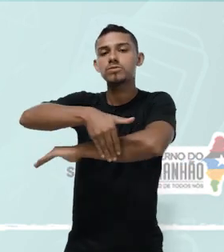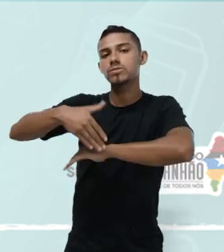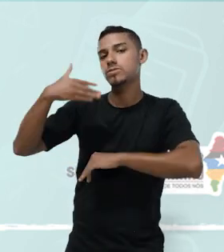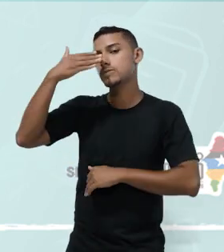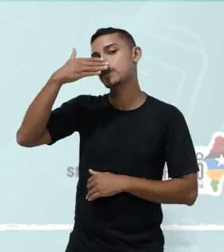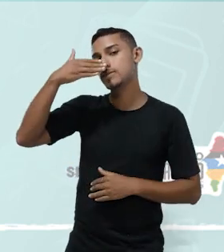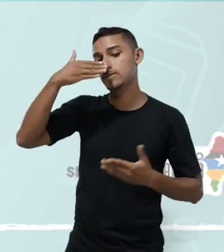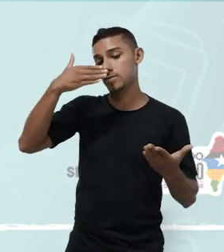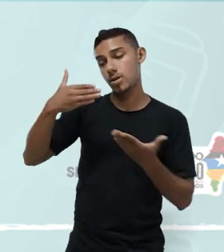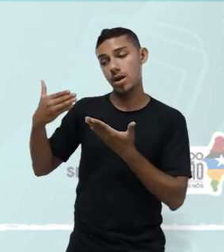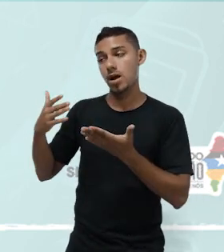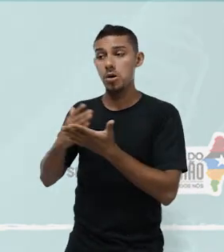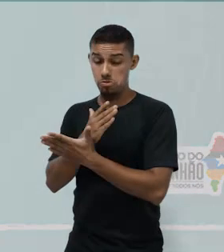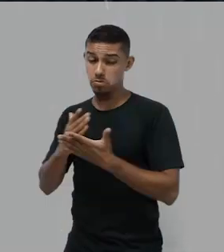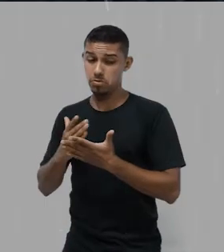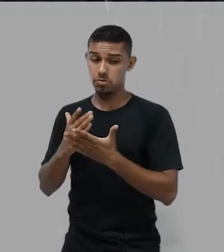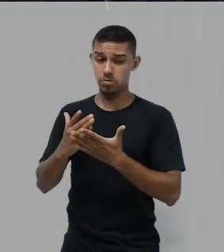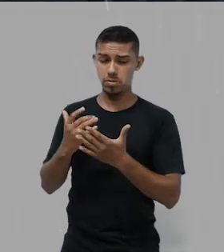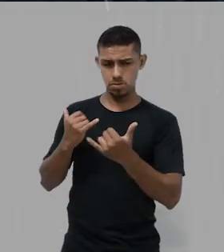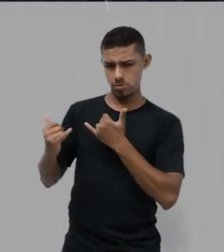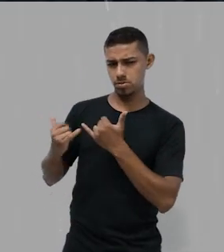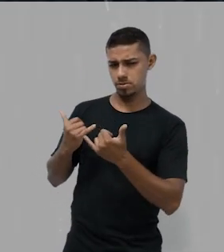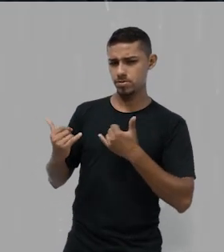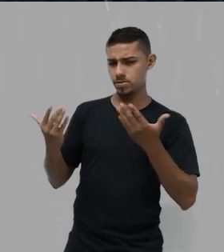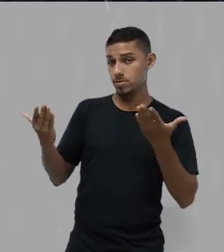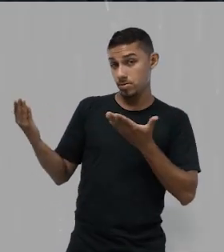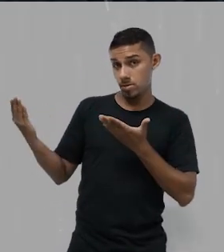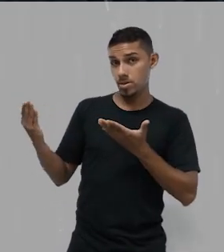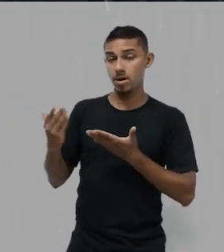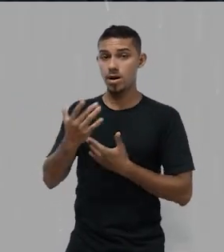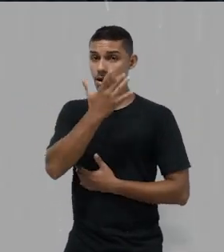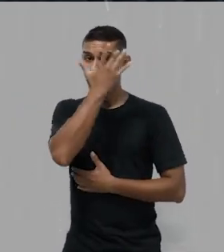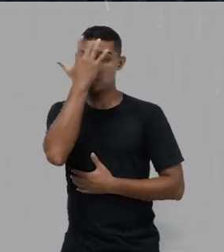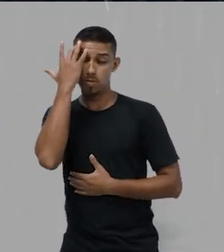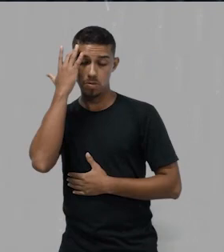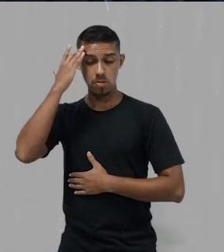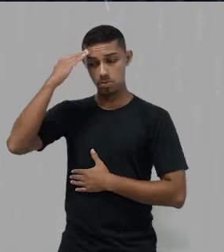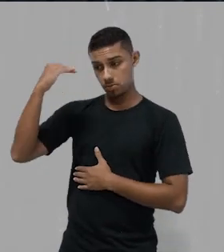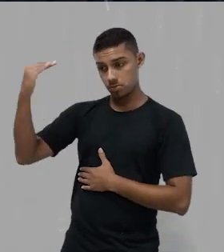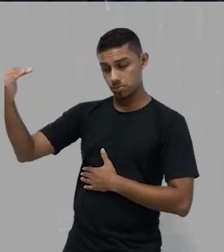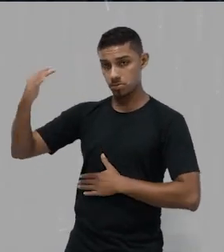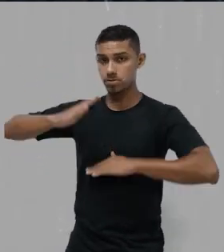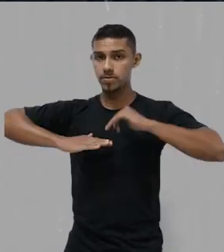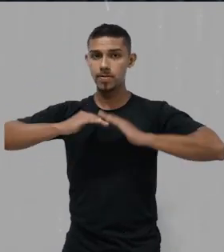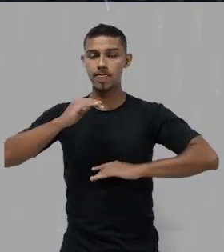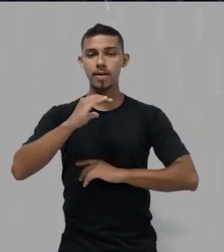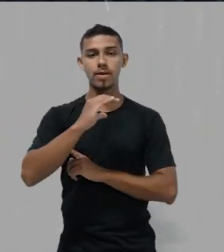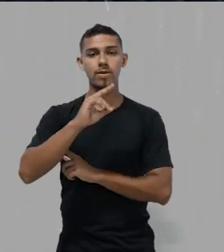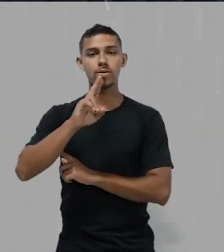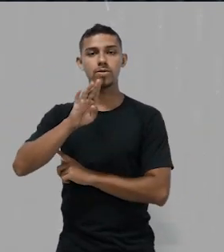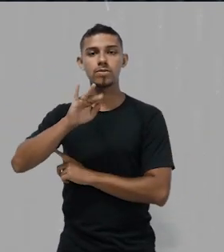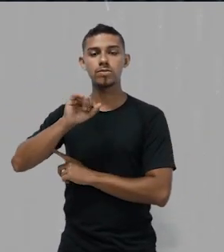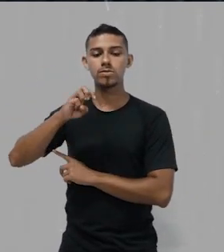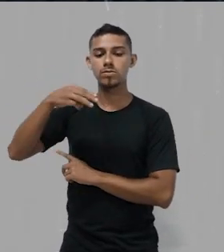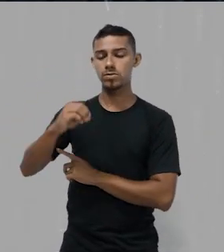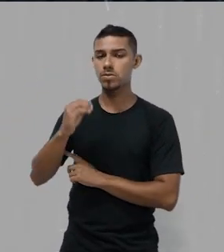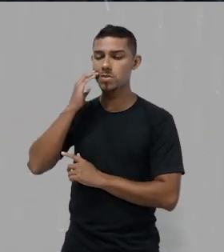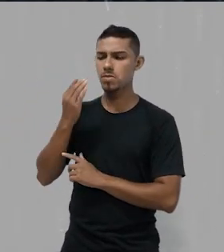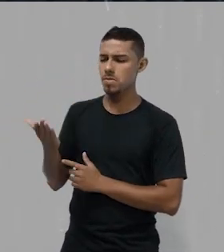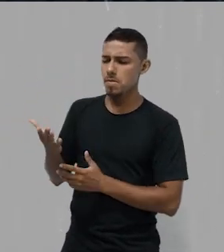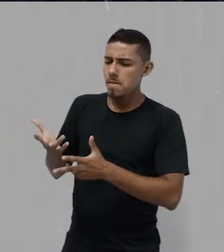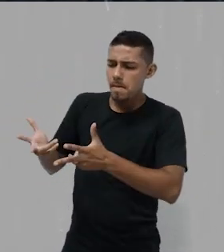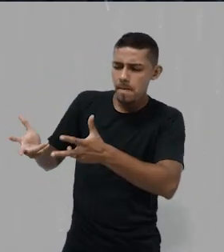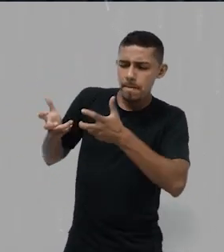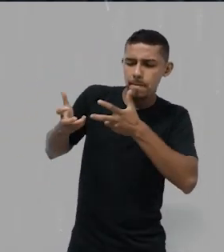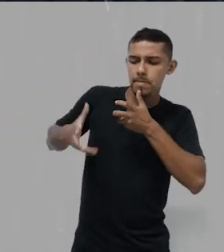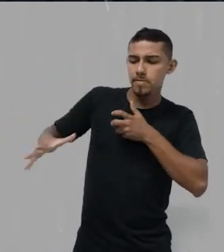Alguém percebeu as formas similares? Então, os cubistas, Pablo Picasso e outros artistas, vão beber na fonte da arte africana